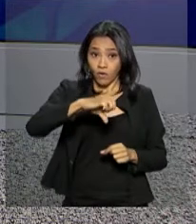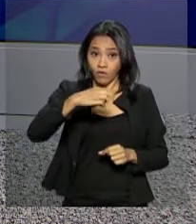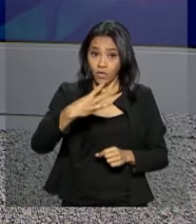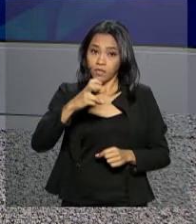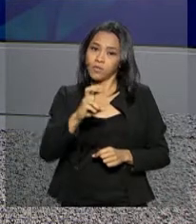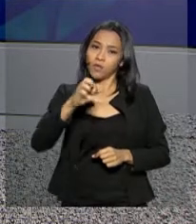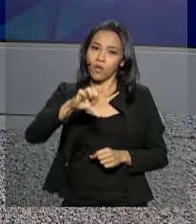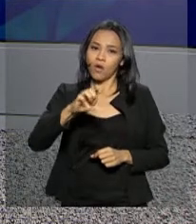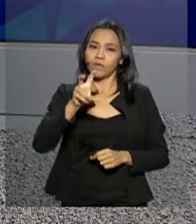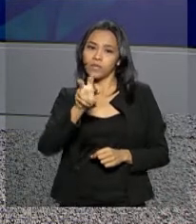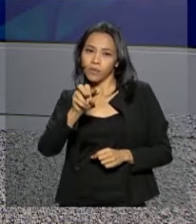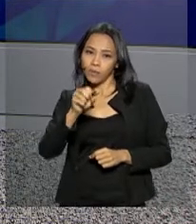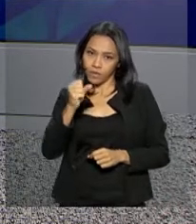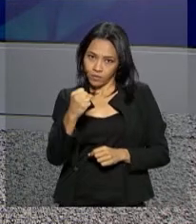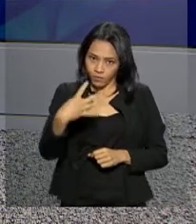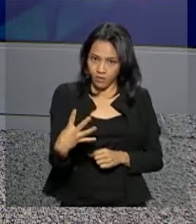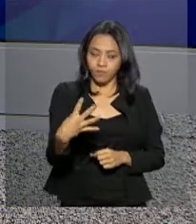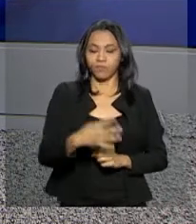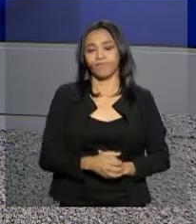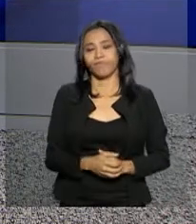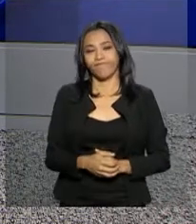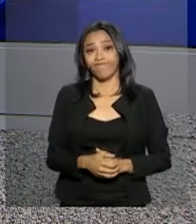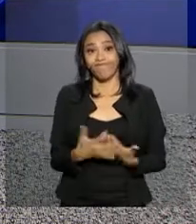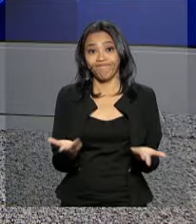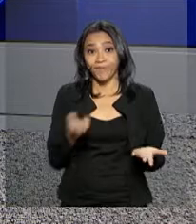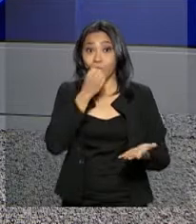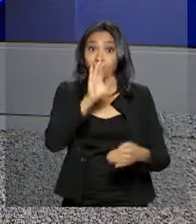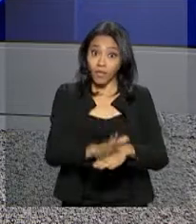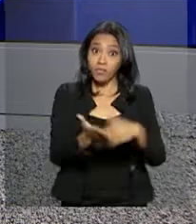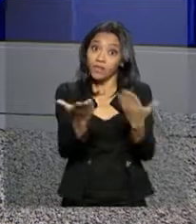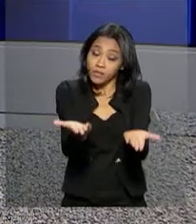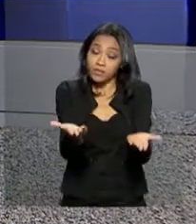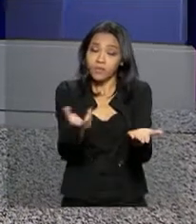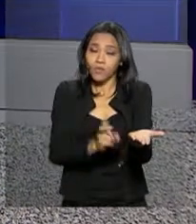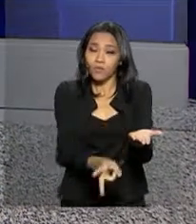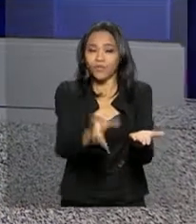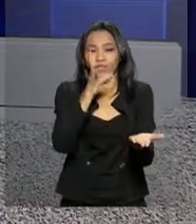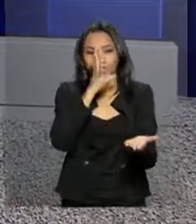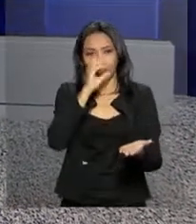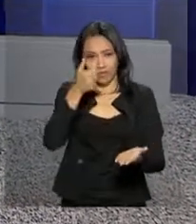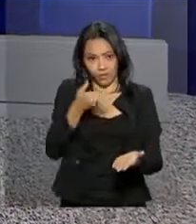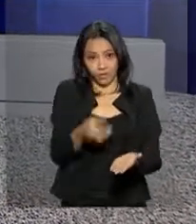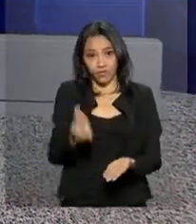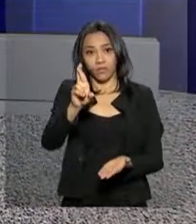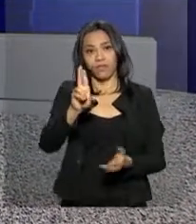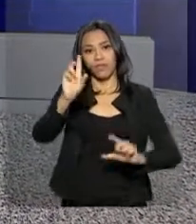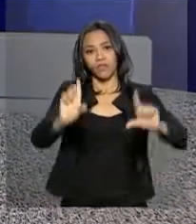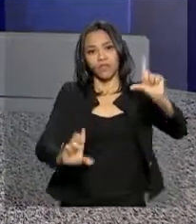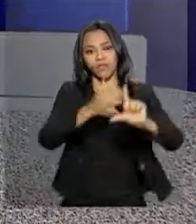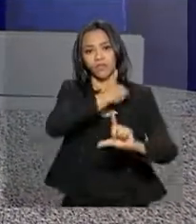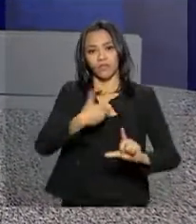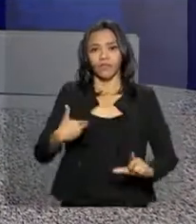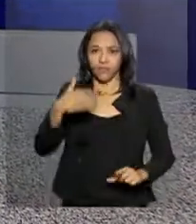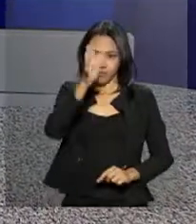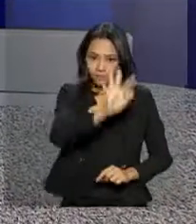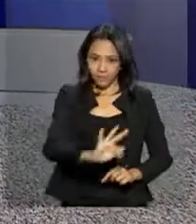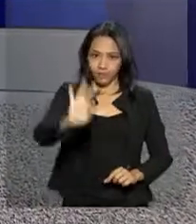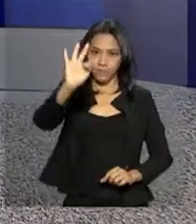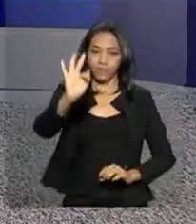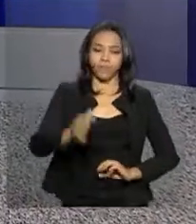359 5084 uma boa tarde pra você e continue com a gente aqui na nbr a tv do governo